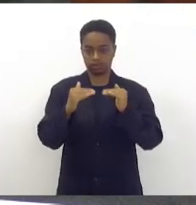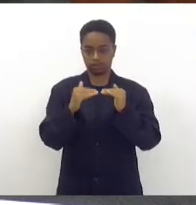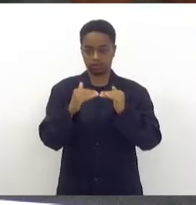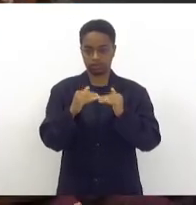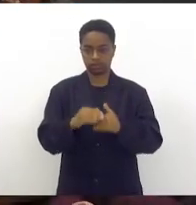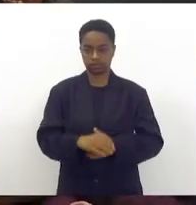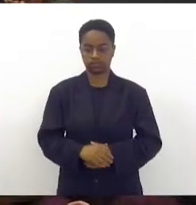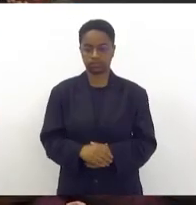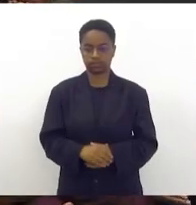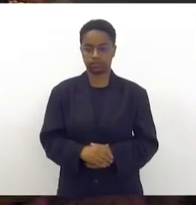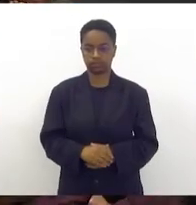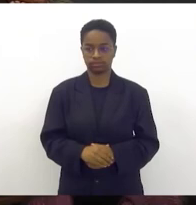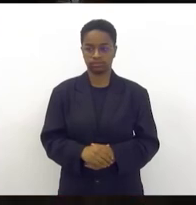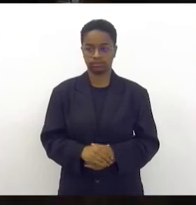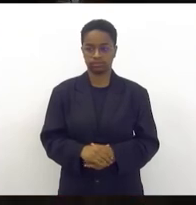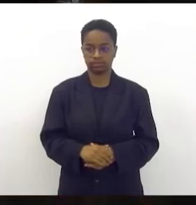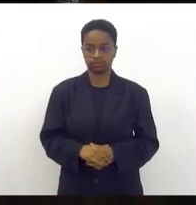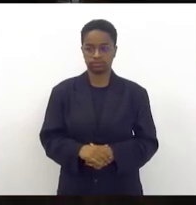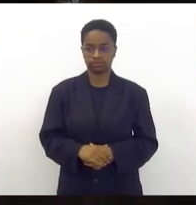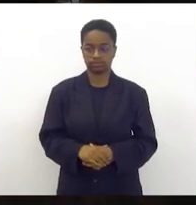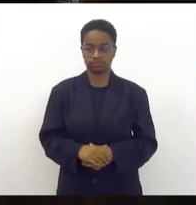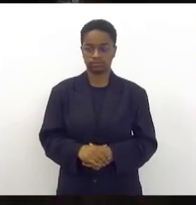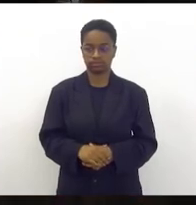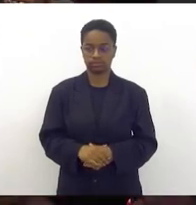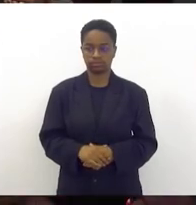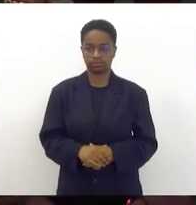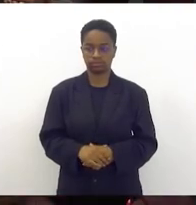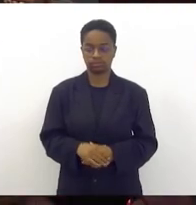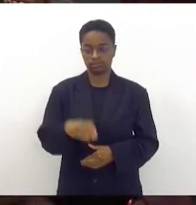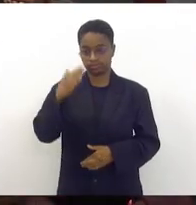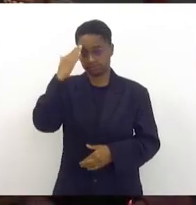favorável. Obrigado, minha deputada.